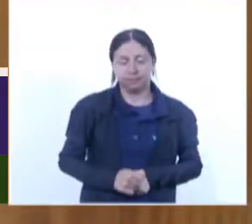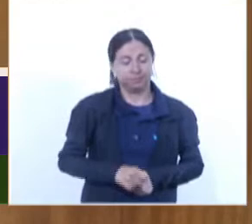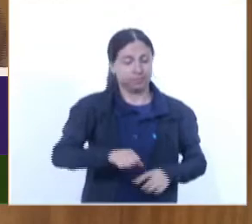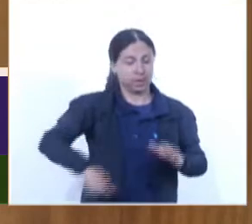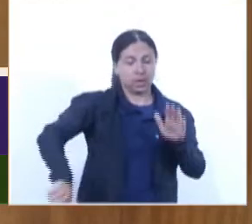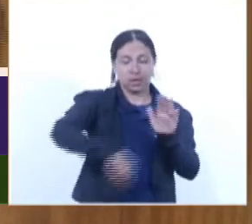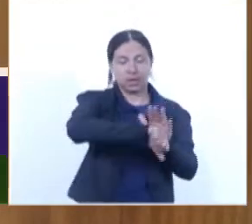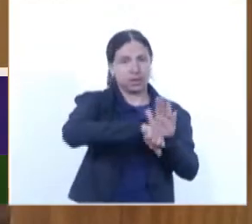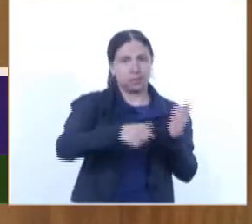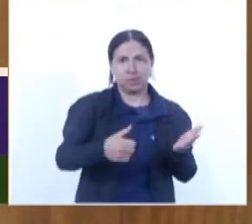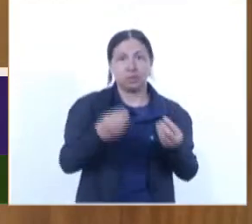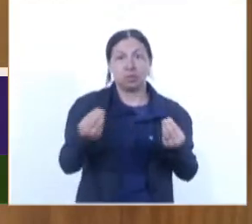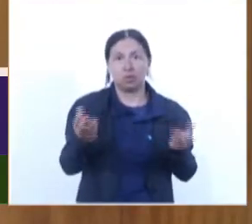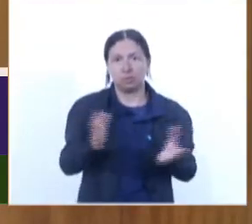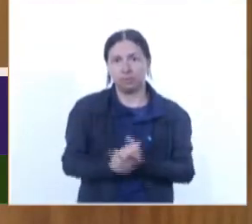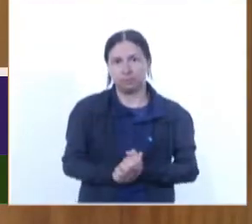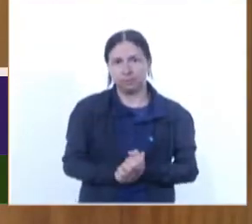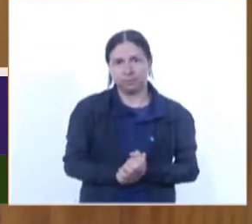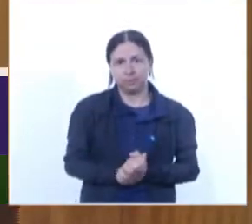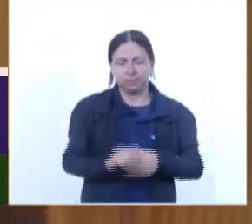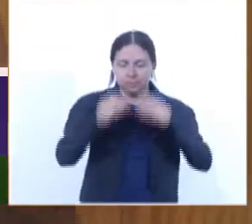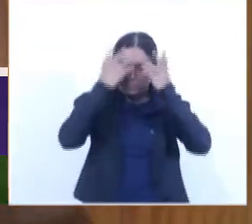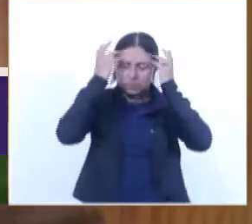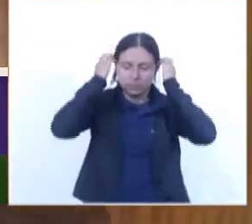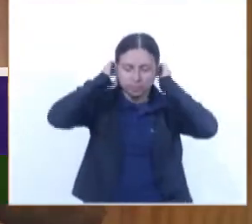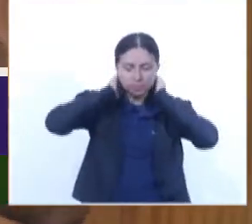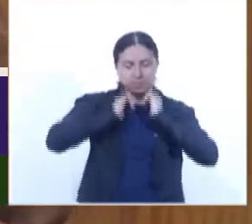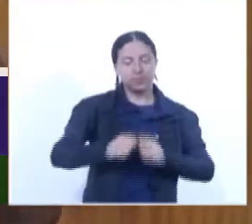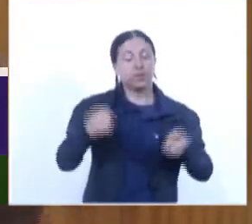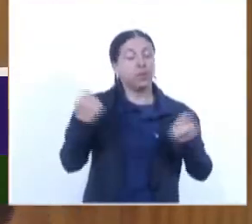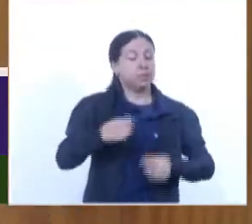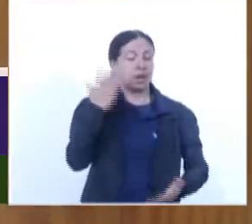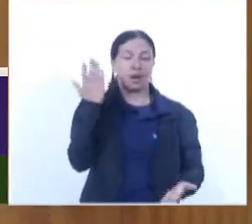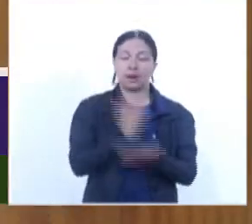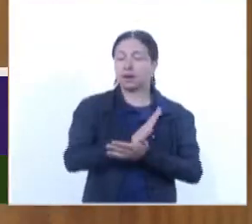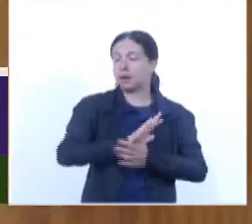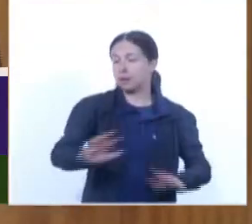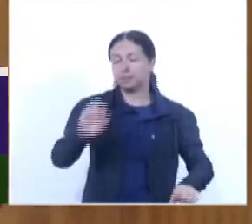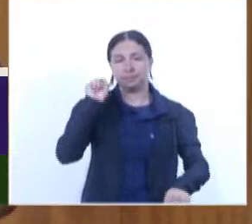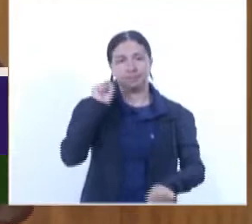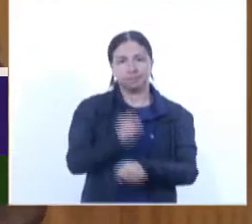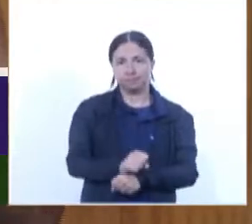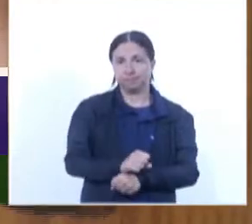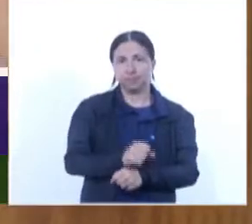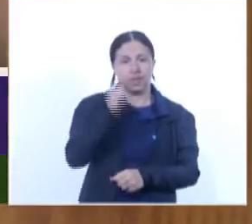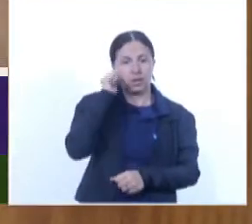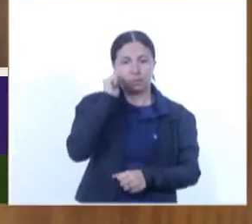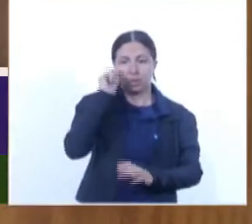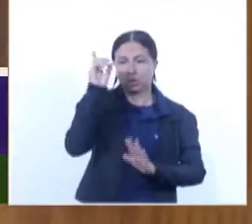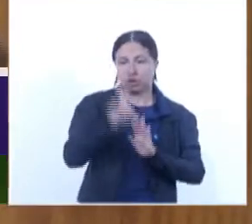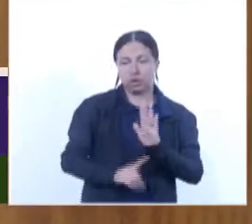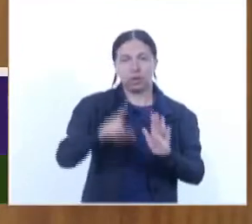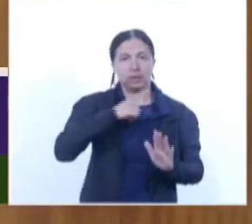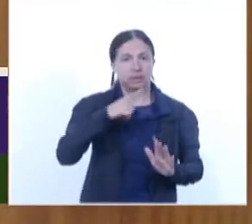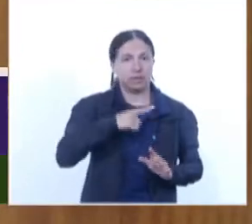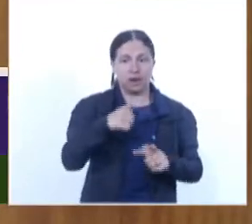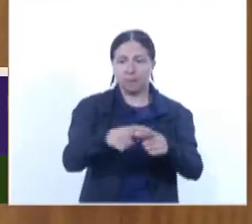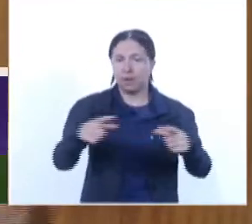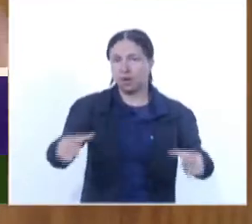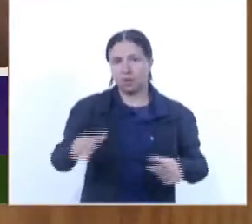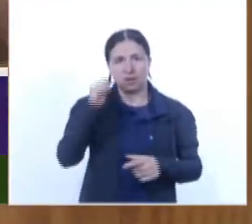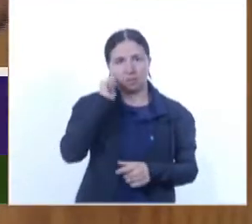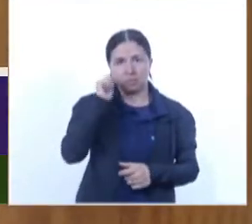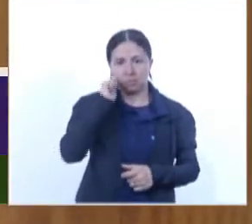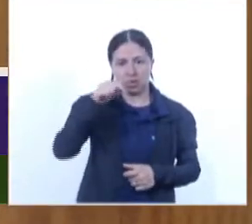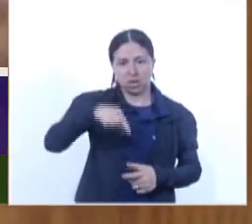a que se dá um basta nisso as mulheres têm o direito como uma parte da população maior parte das eleitoras com mais escolaridade inclusive